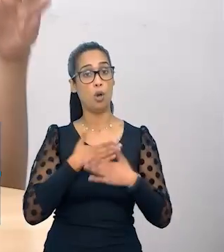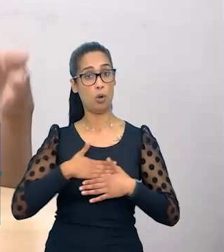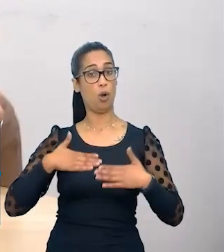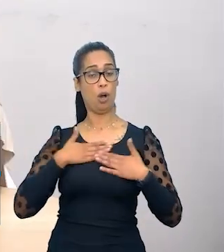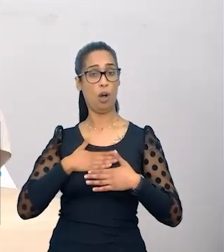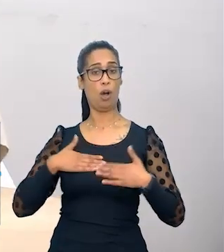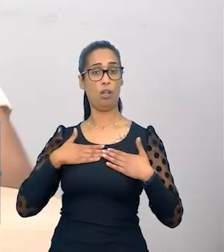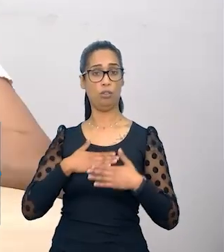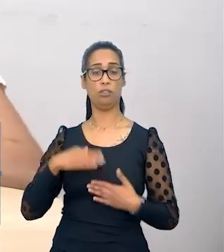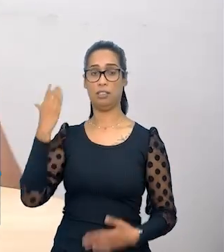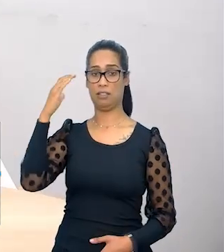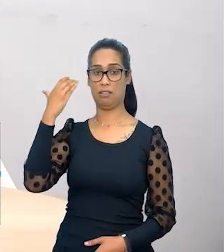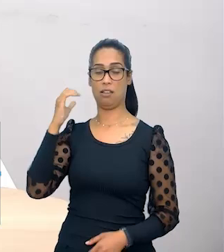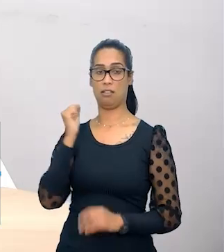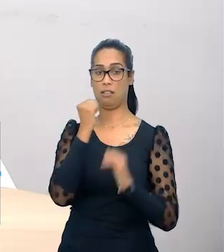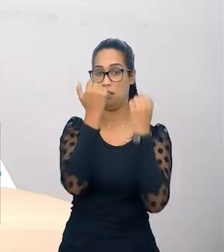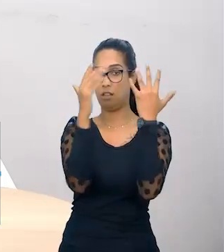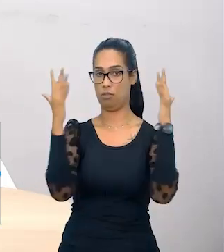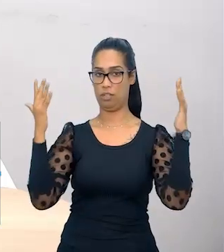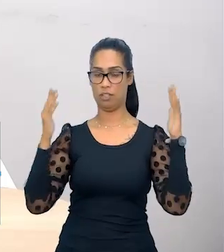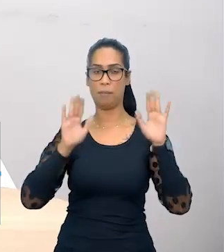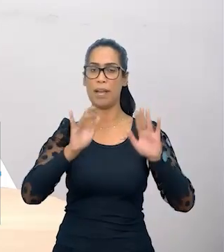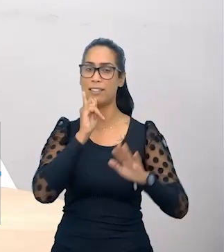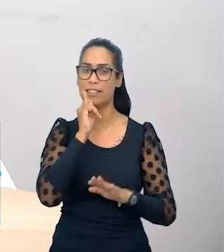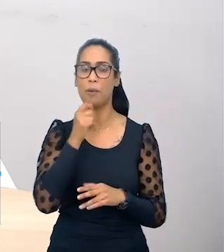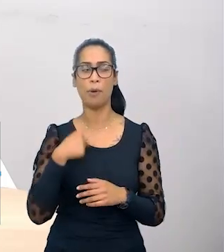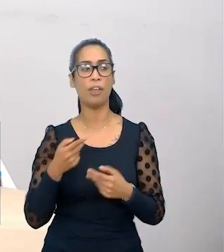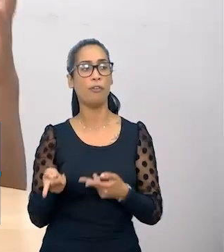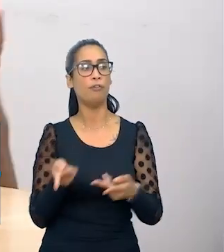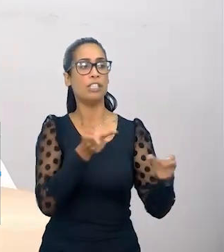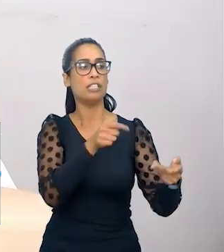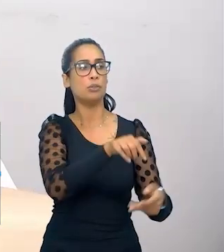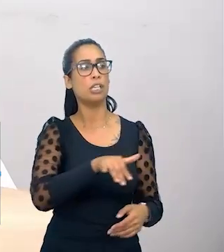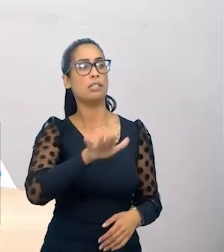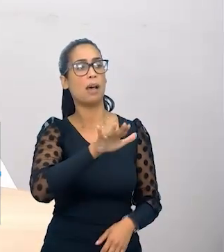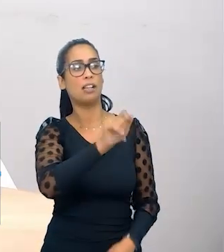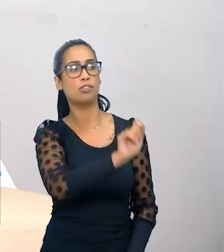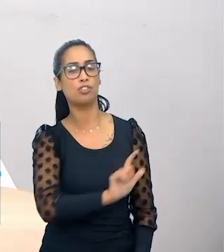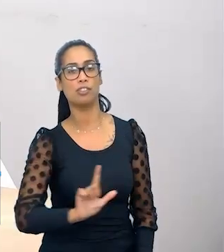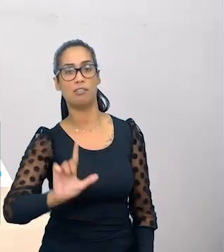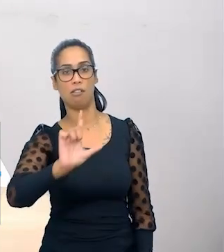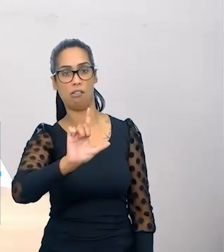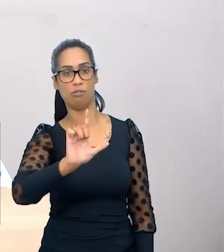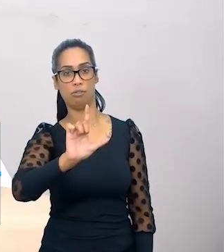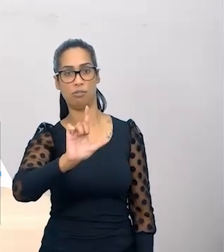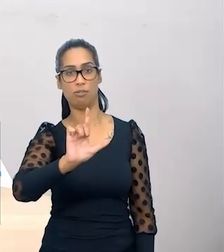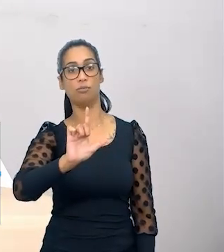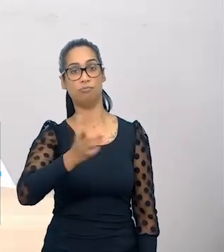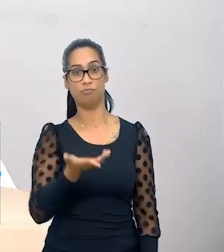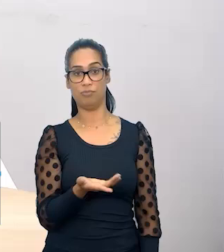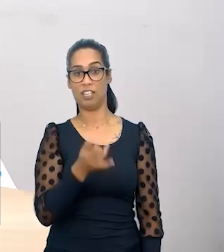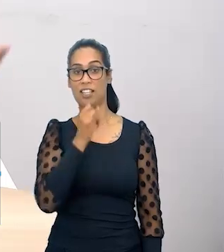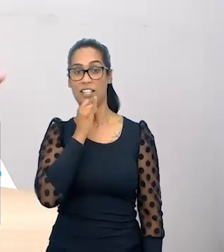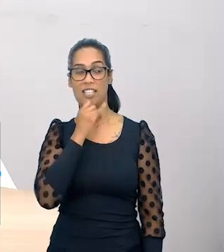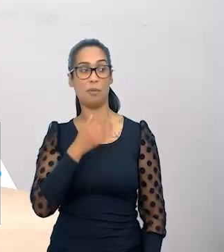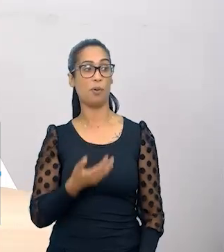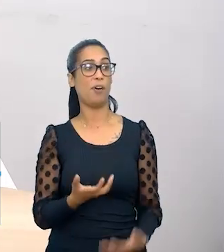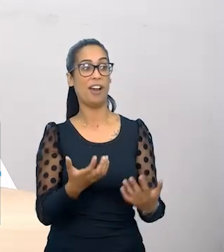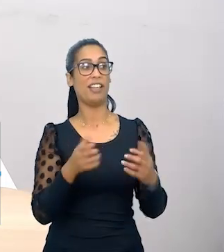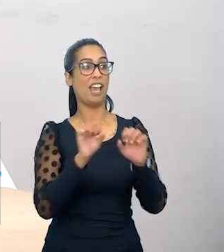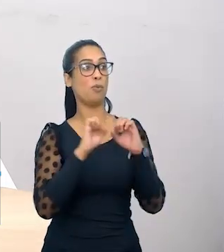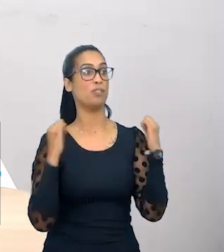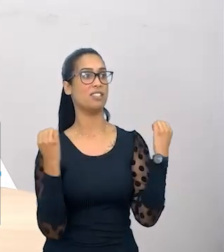aventuro lá com o professor da área de literatura, vamos fazer um verso, vamos produzir um sarau que fale sobre o